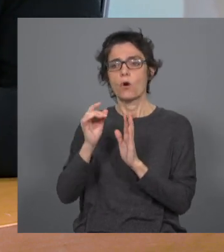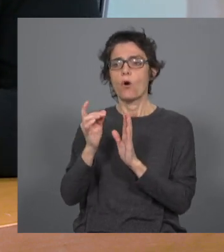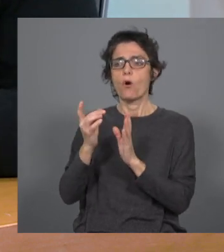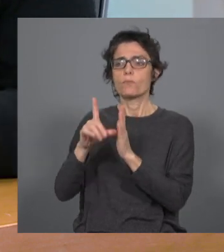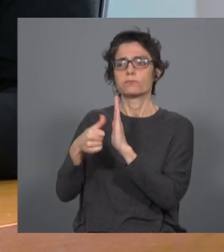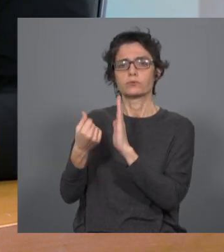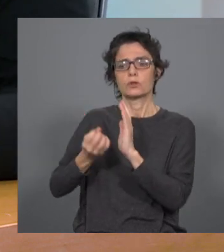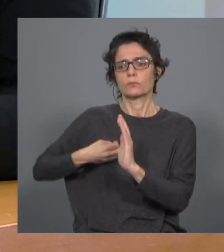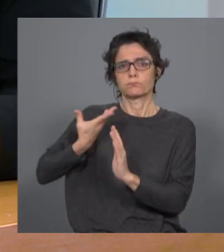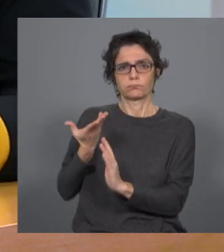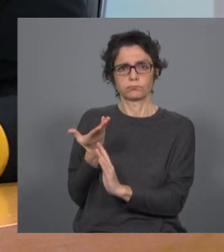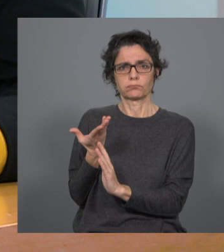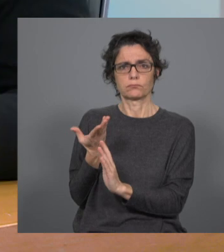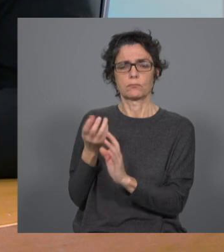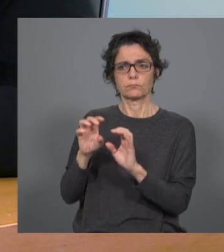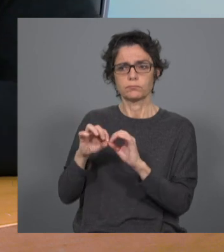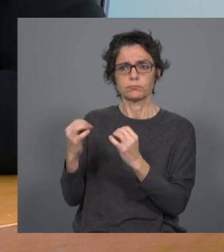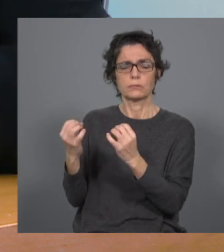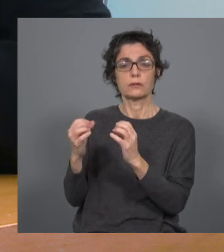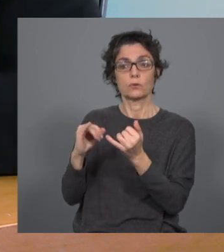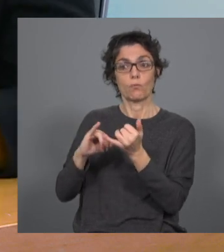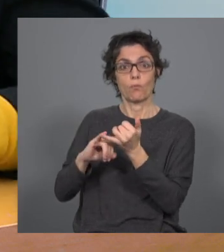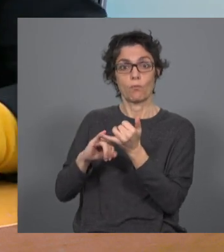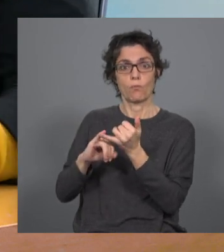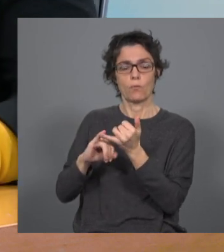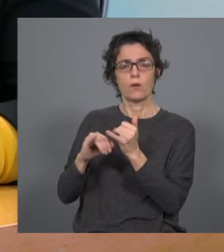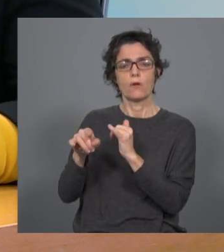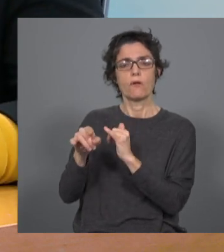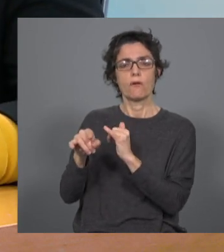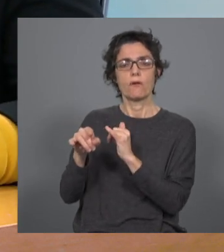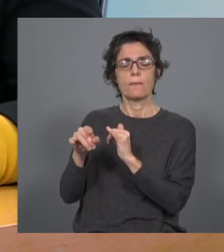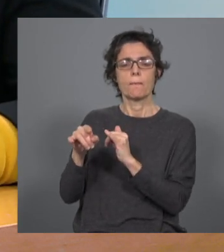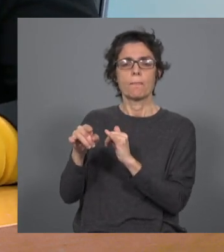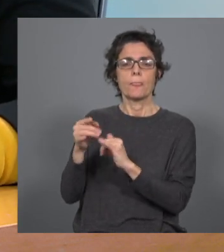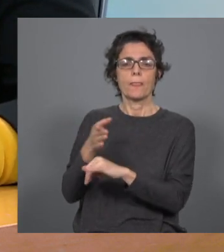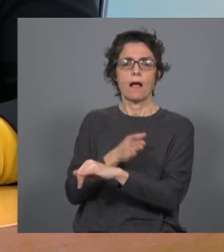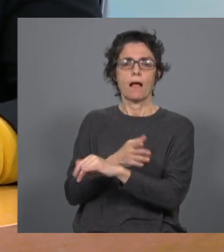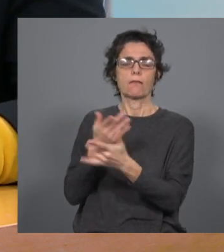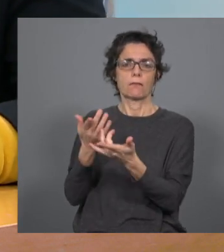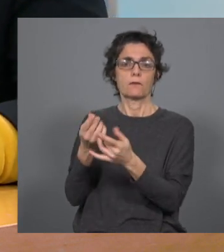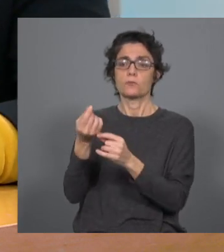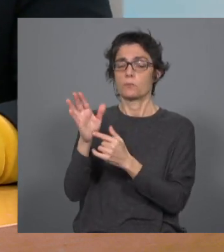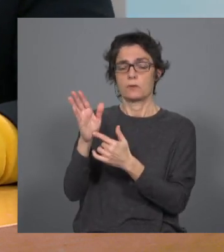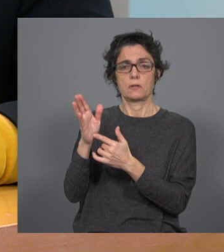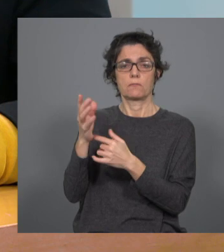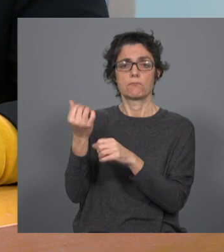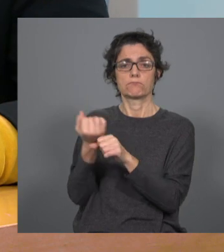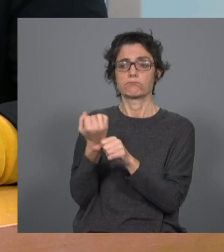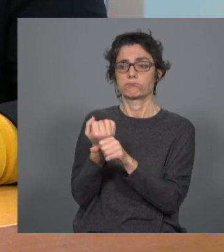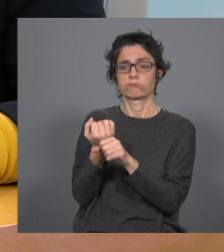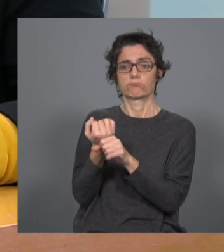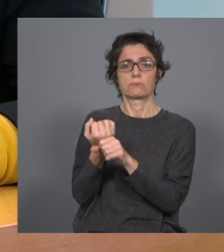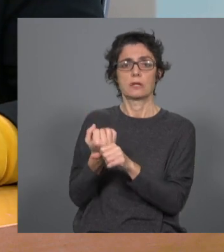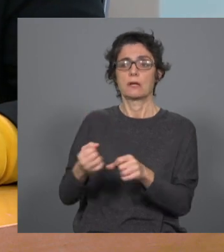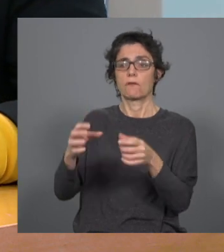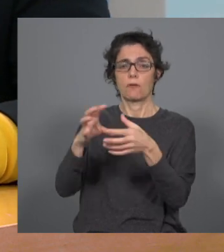que, portanto, ela inicialmente foi toda uma ação dedicada às empregadas domésticas.